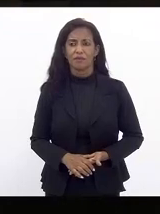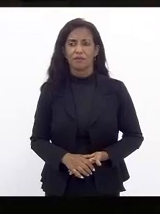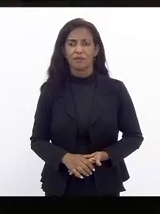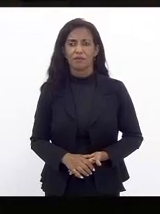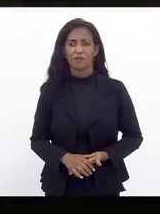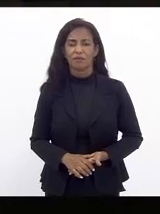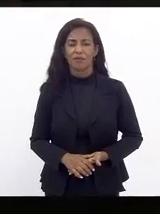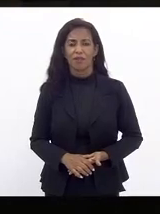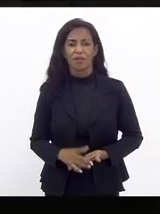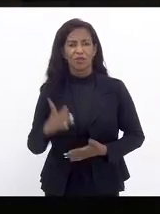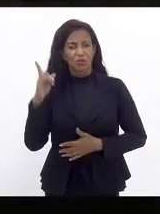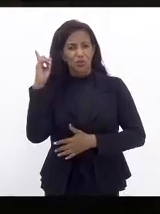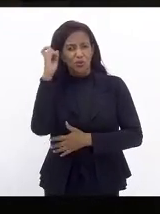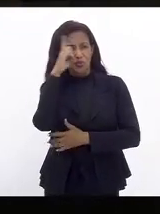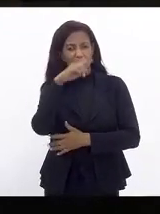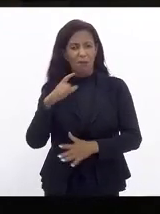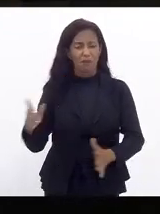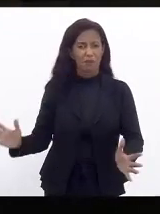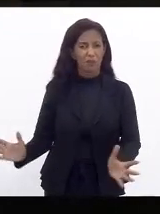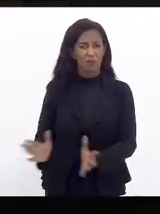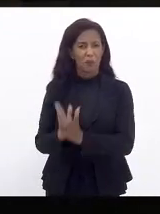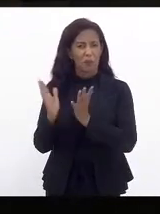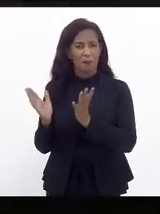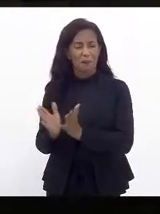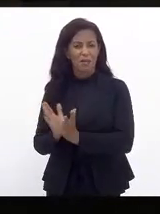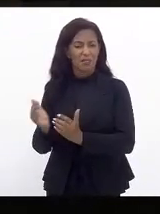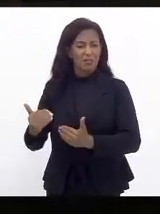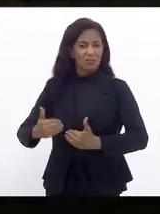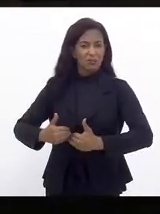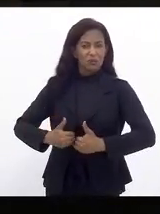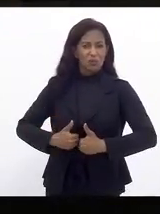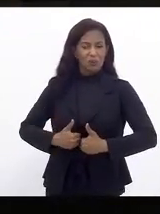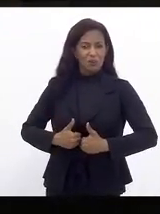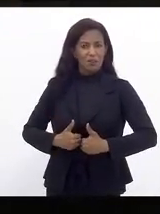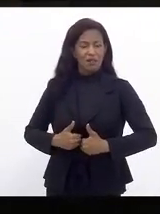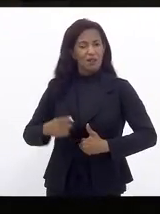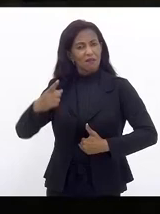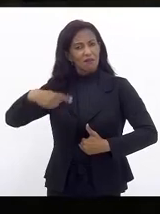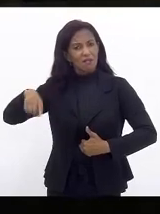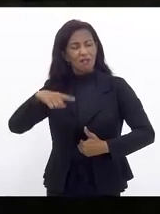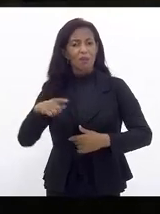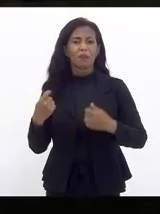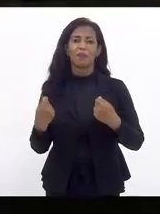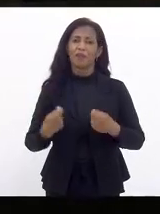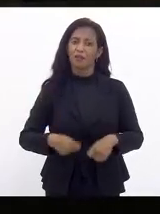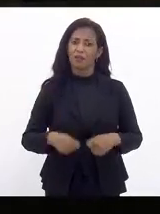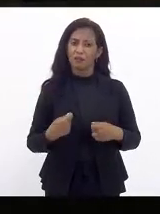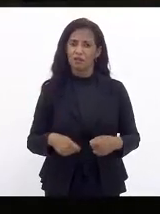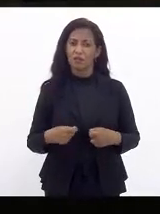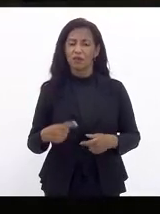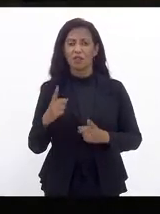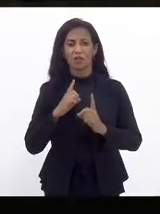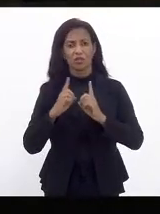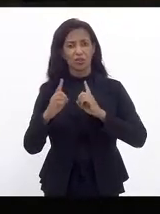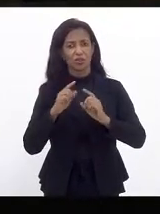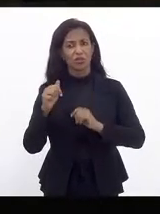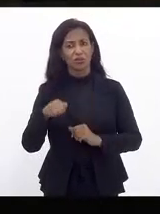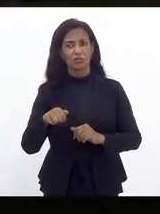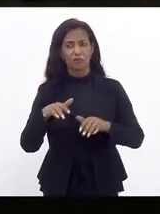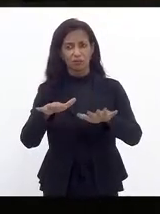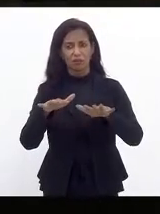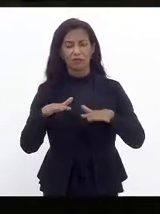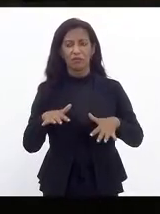de fragmentação da pobreza, da miséria e da fome que a gente precisa discutir nesse